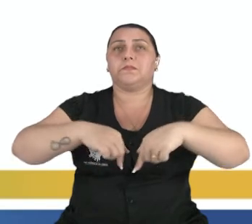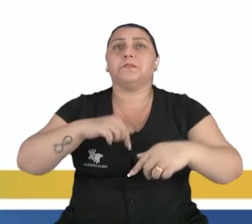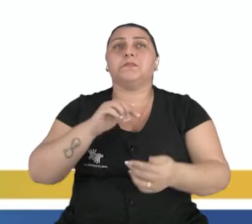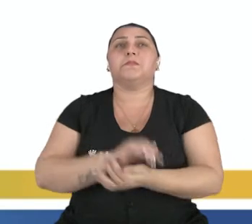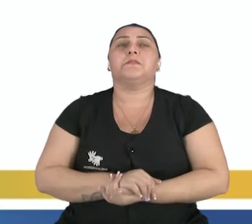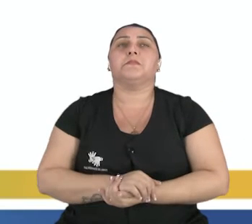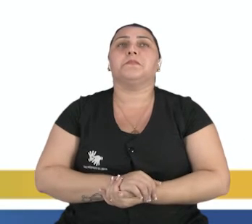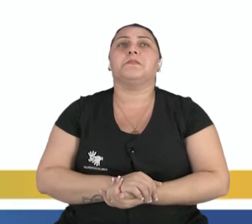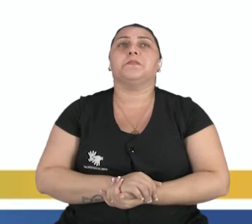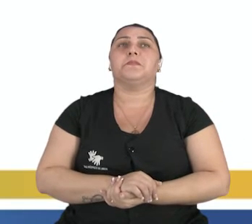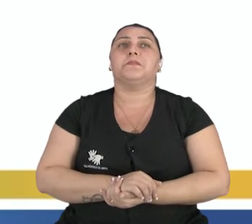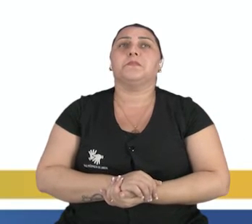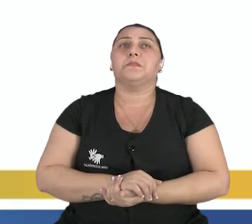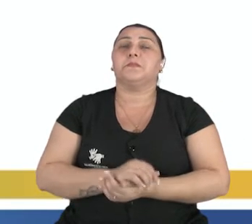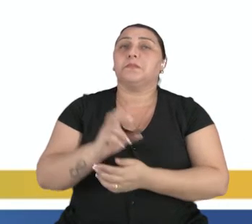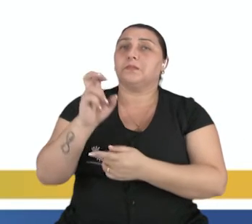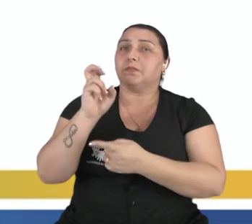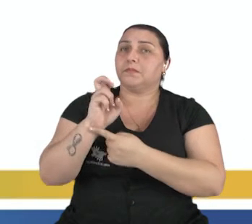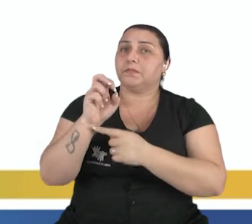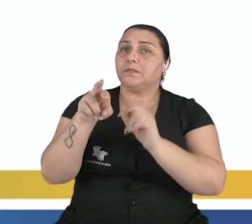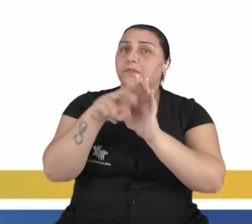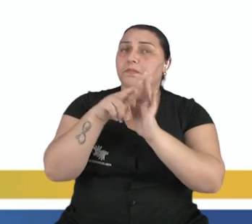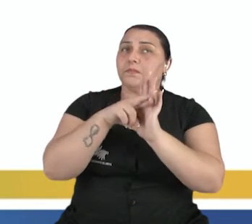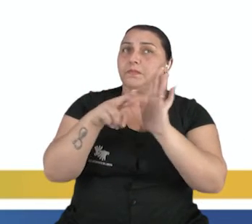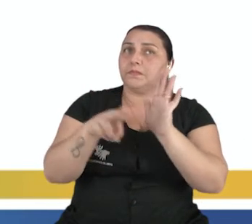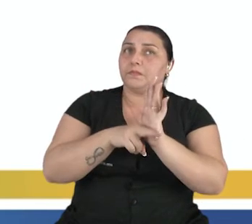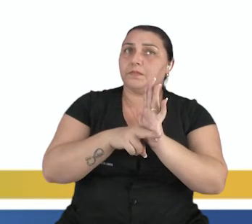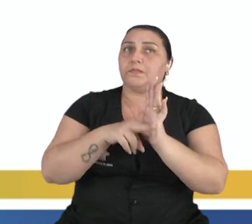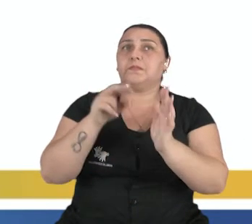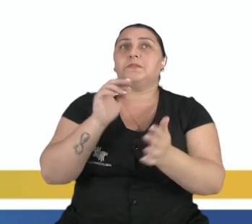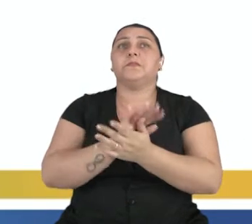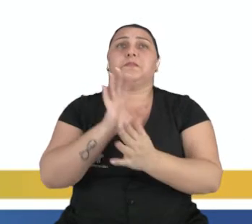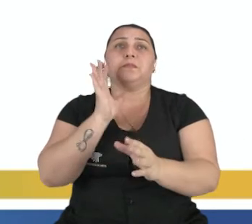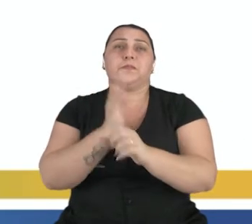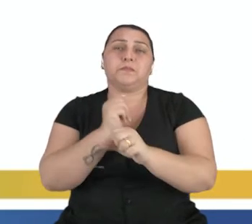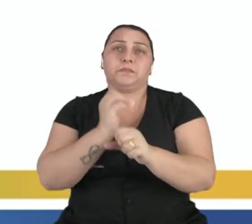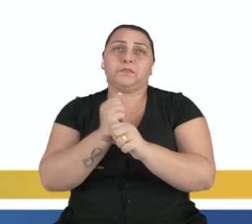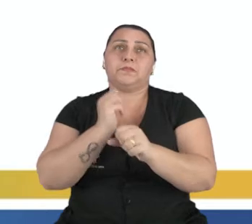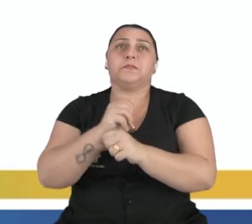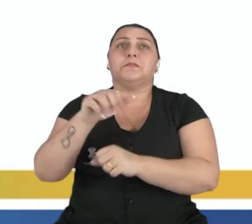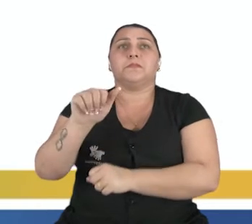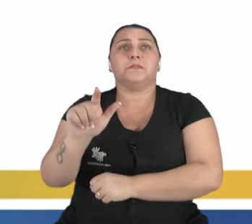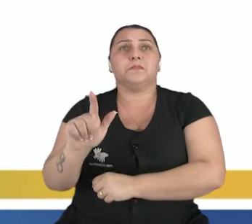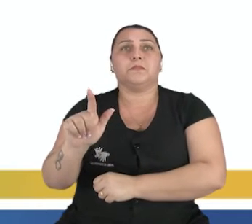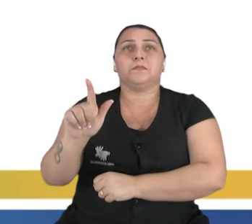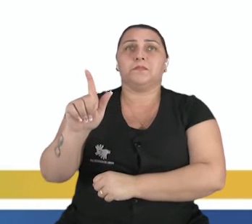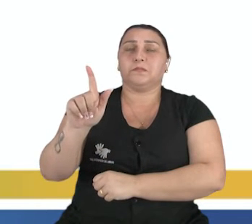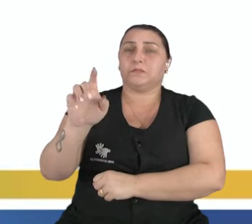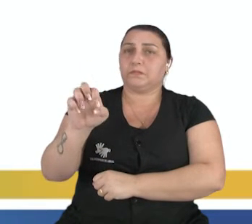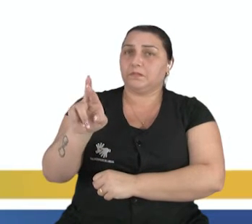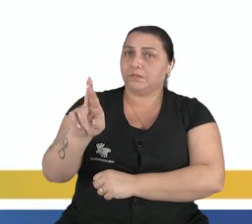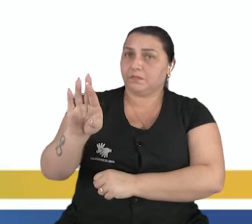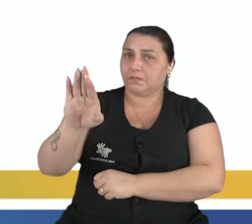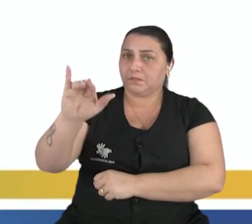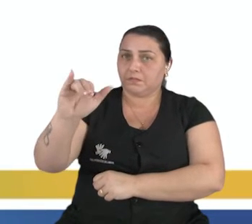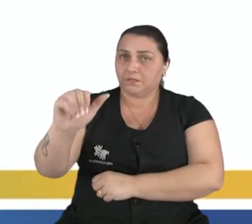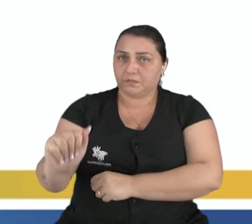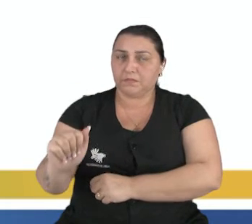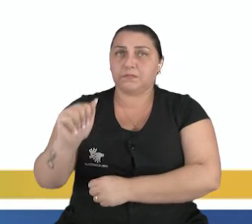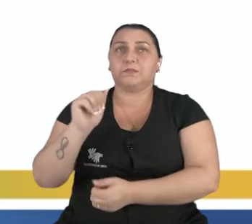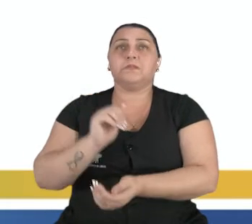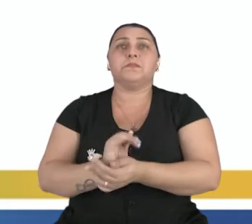reação. Essa daqui é a quinta regra lá, para você saber qual é o número de NOx, né? Se você tiver